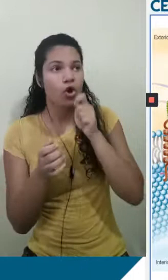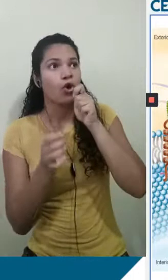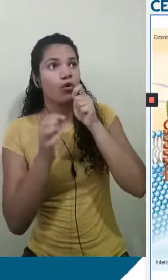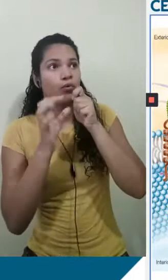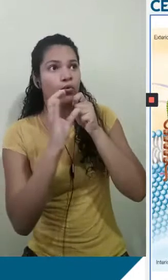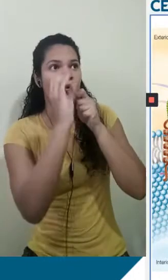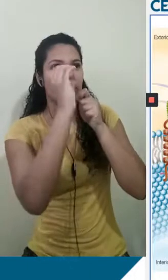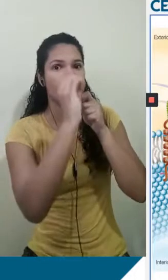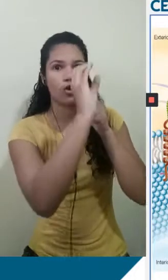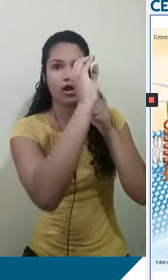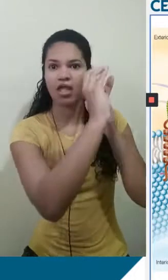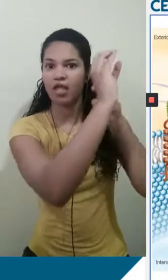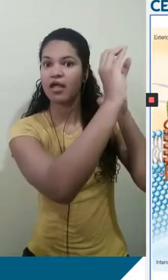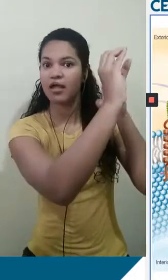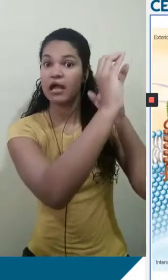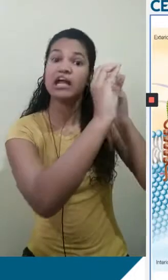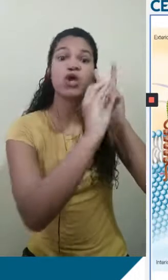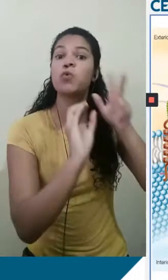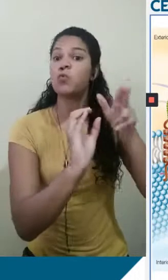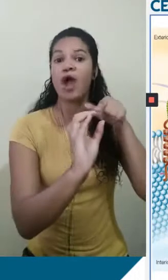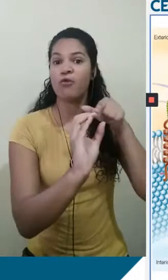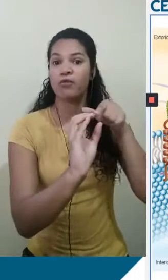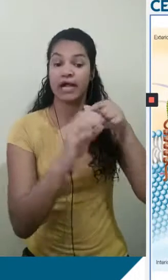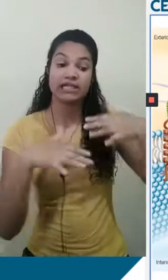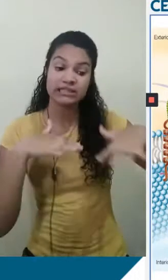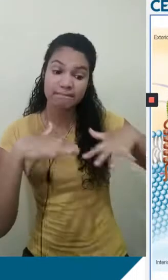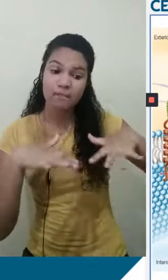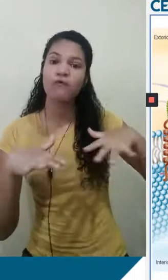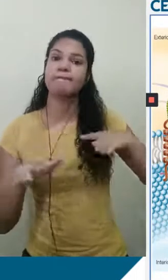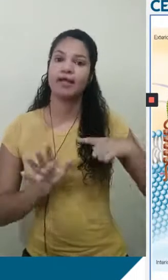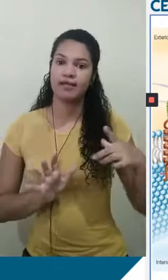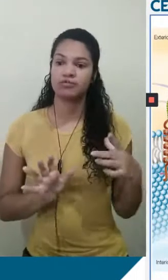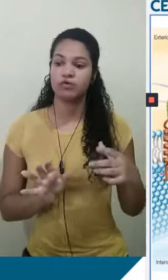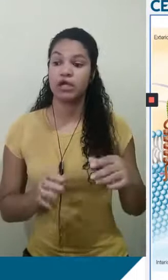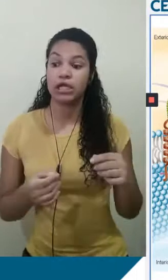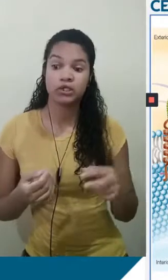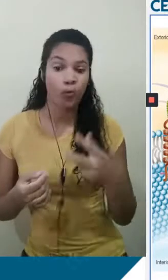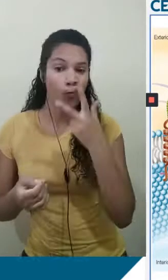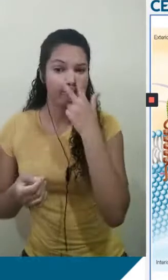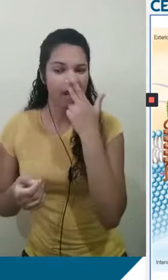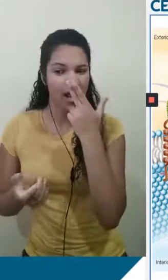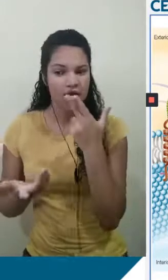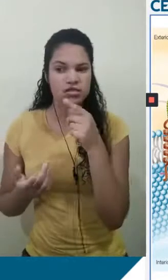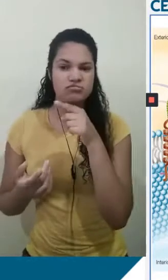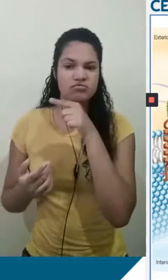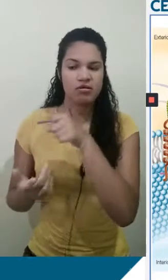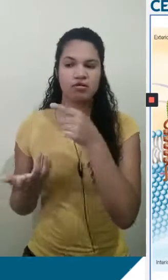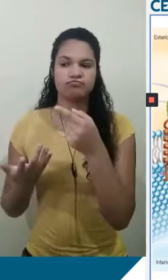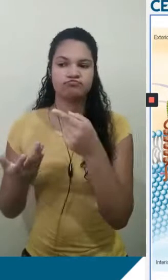essa membrana fluida, por isso esse termo de mosaico fluido, essa terminologia.